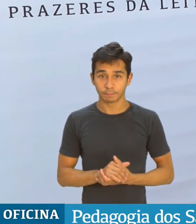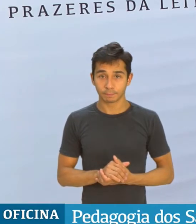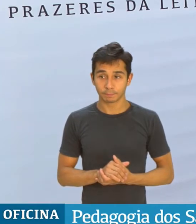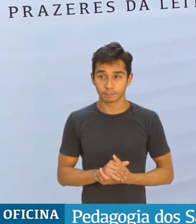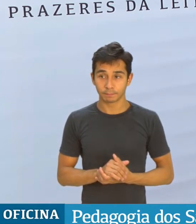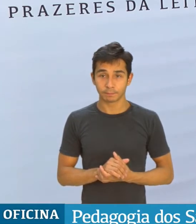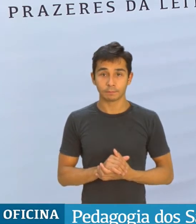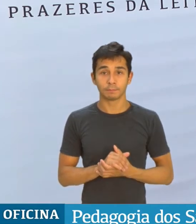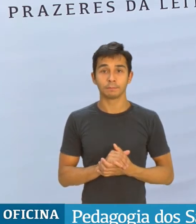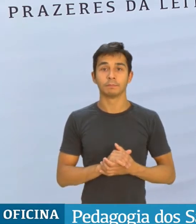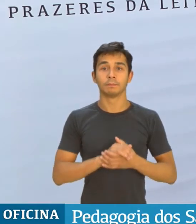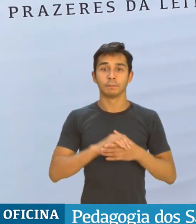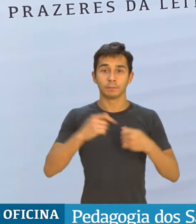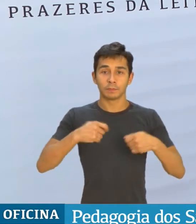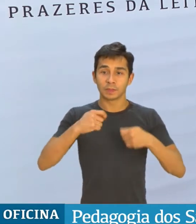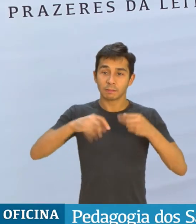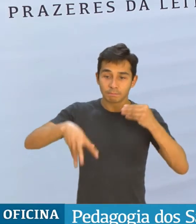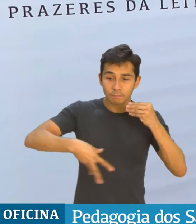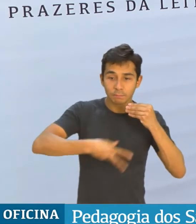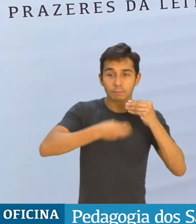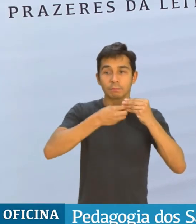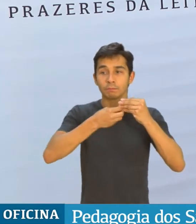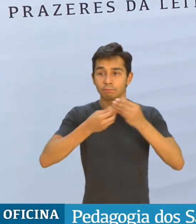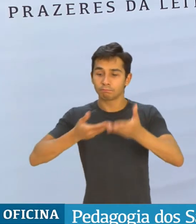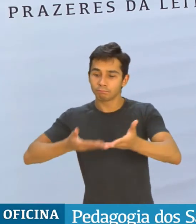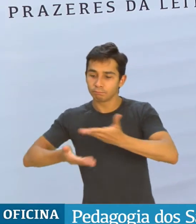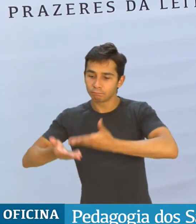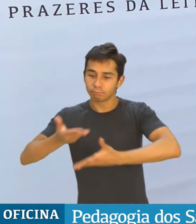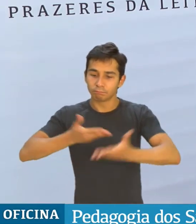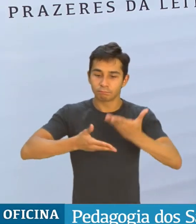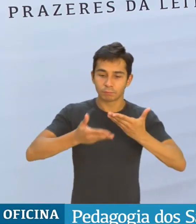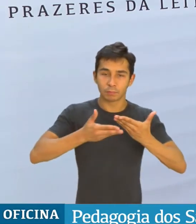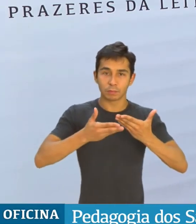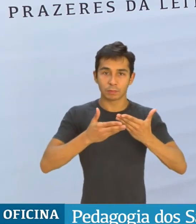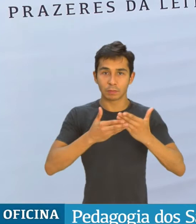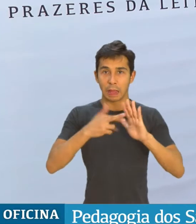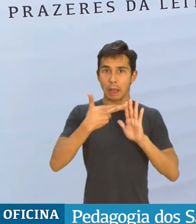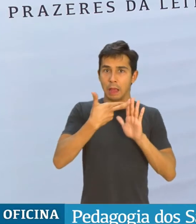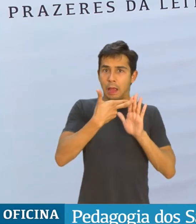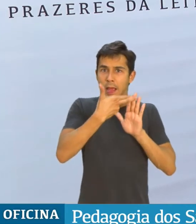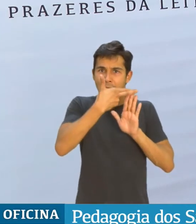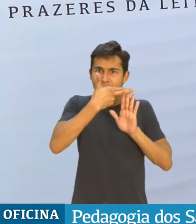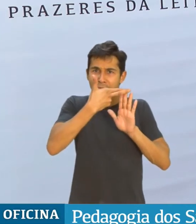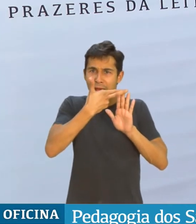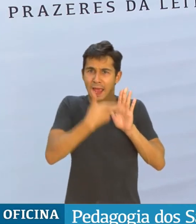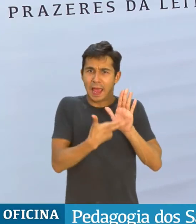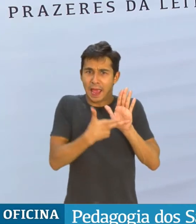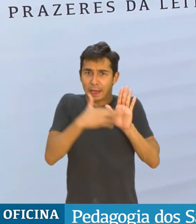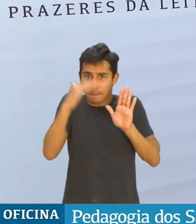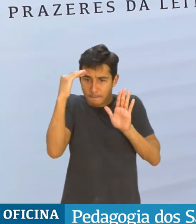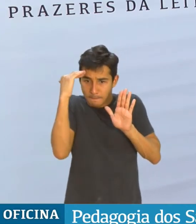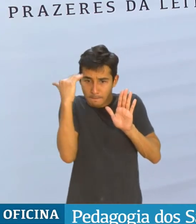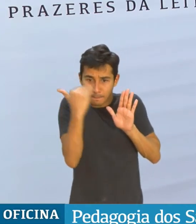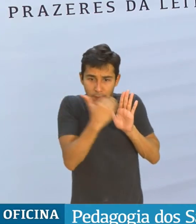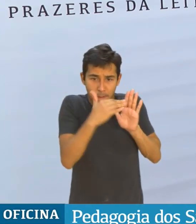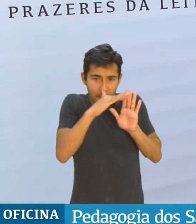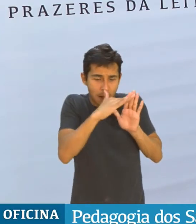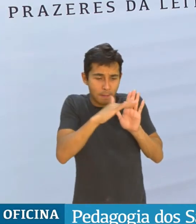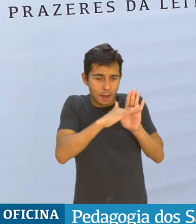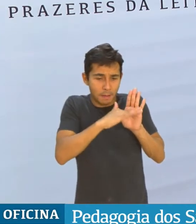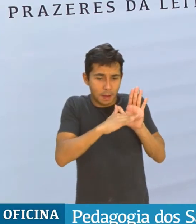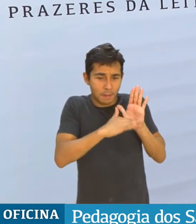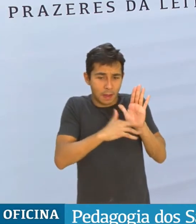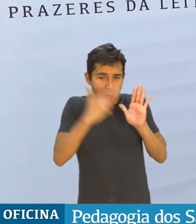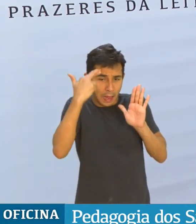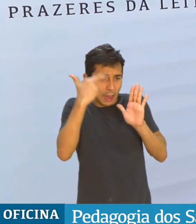Junta, acrescenta, soma, não fecha como um livro de receitas que você tem que seguir passo a passo para ele